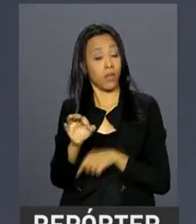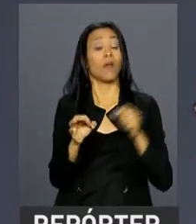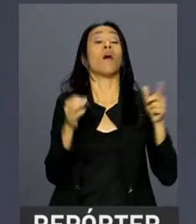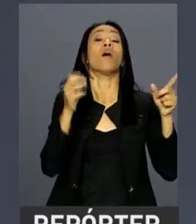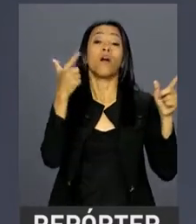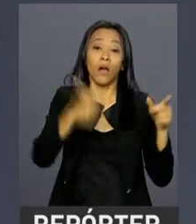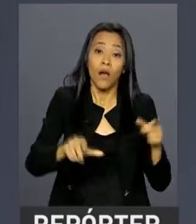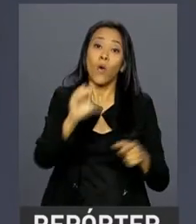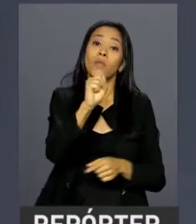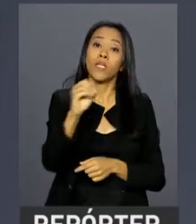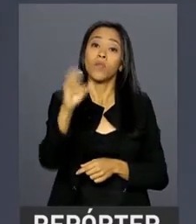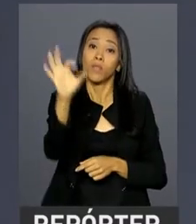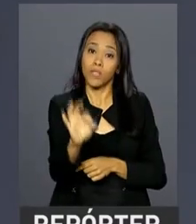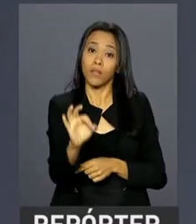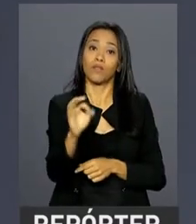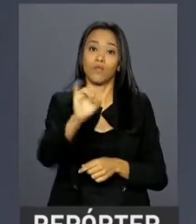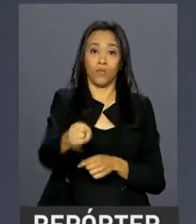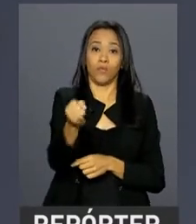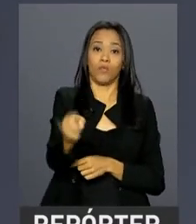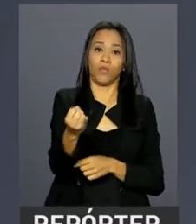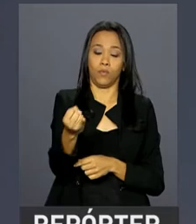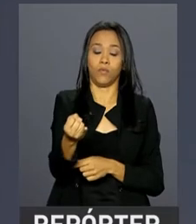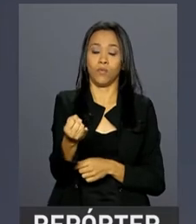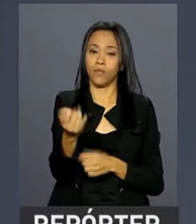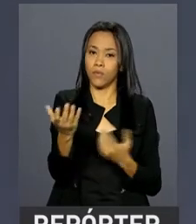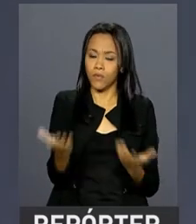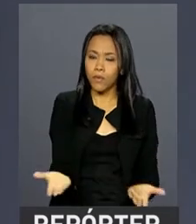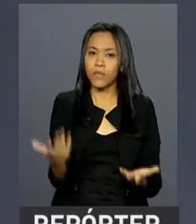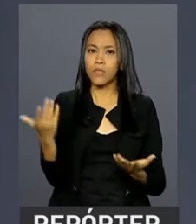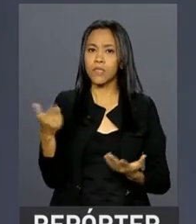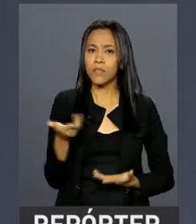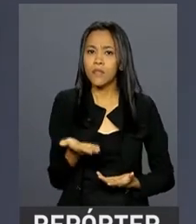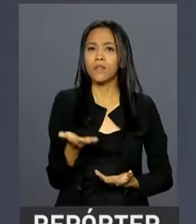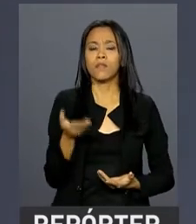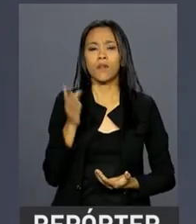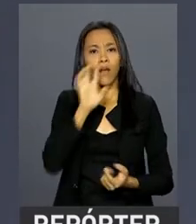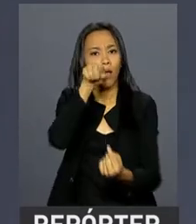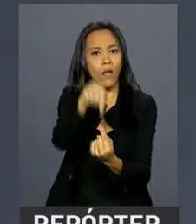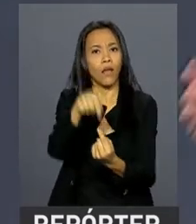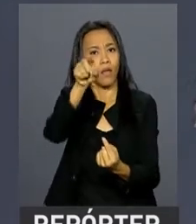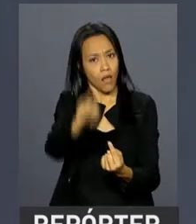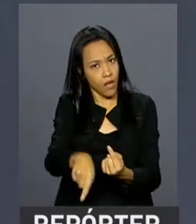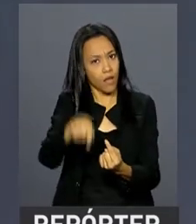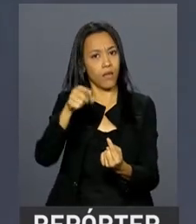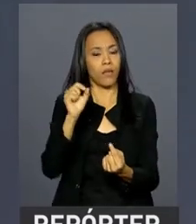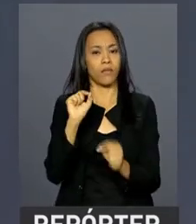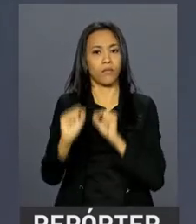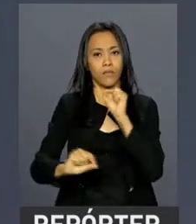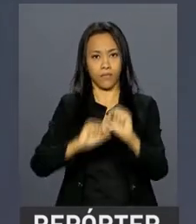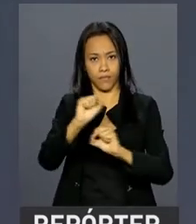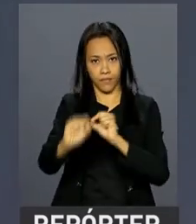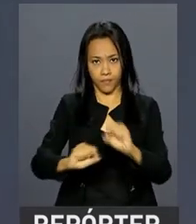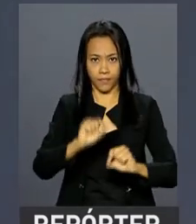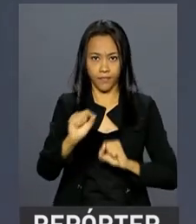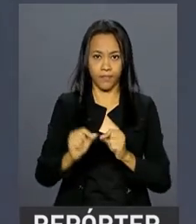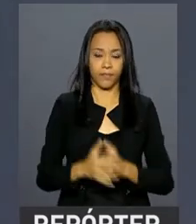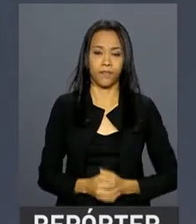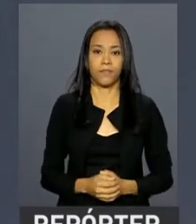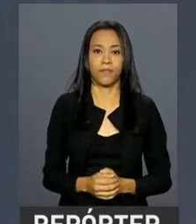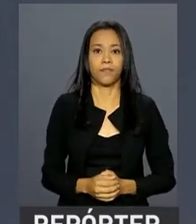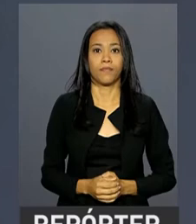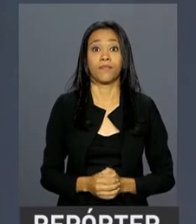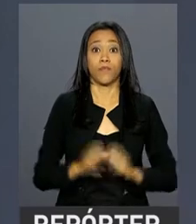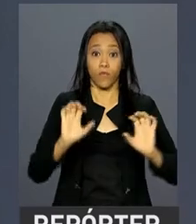80% dos juros. Então, é algo também que visa exatamente a este caminho